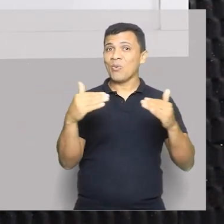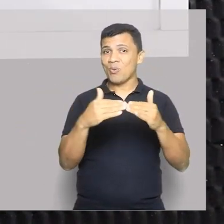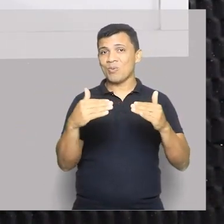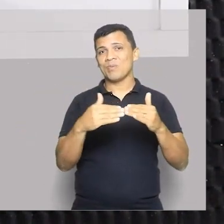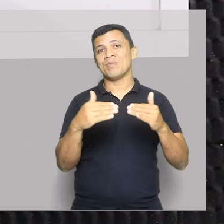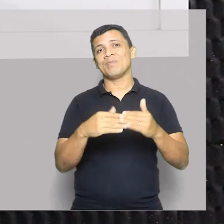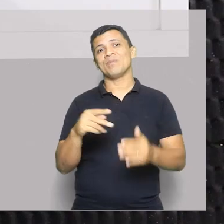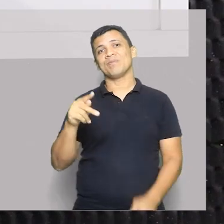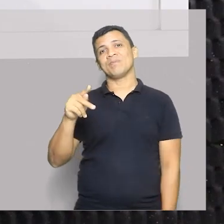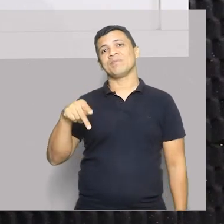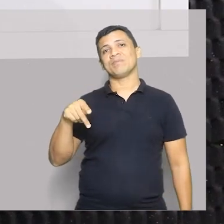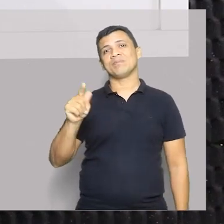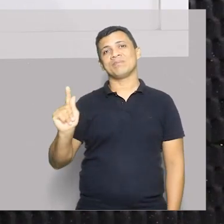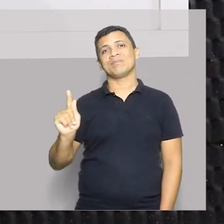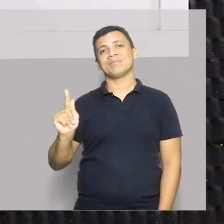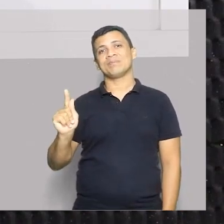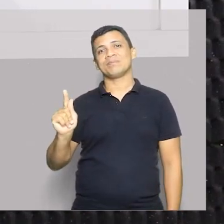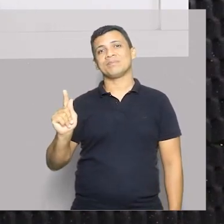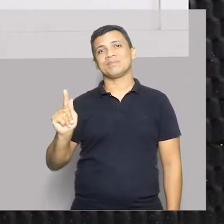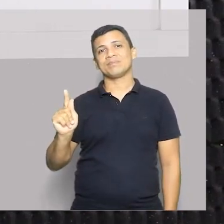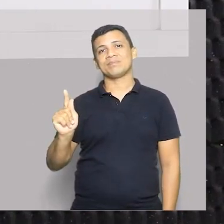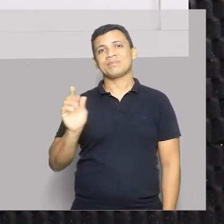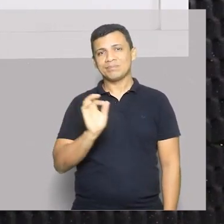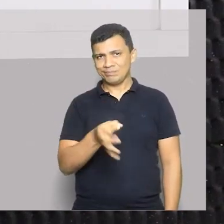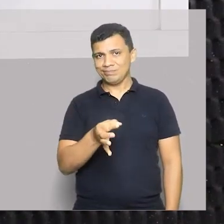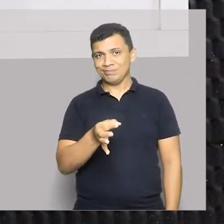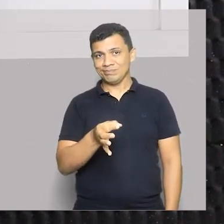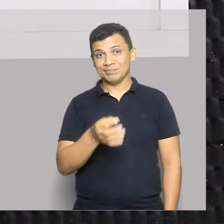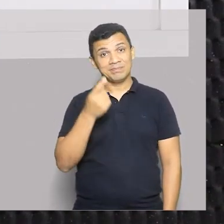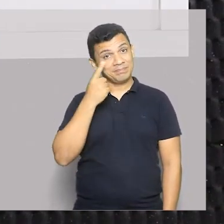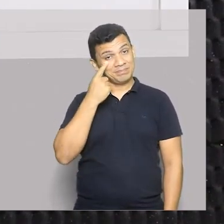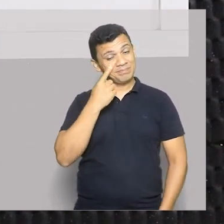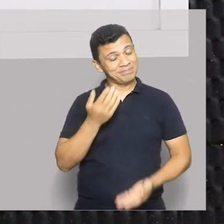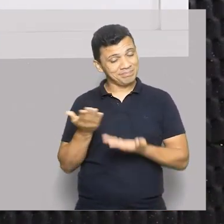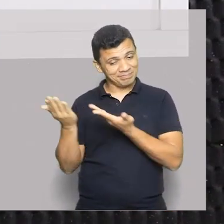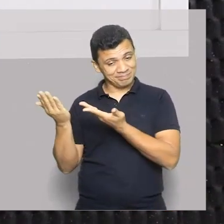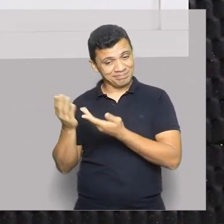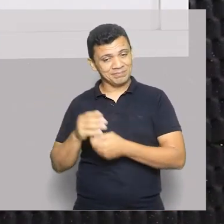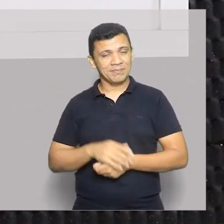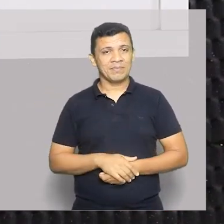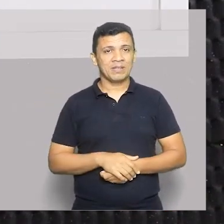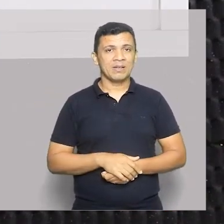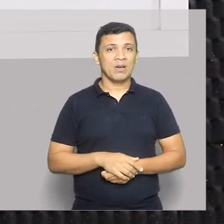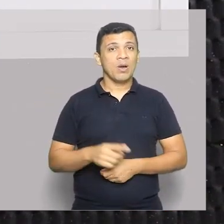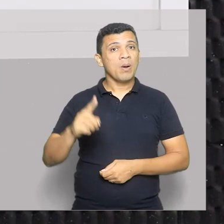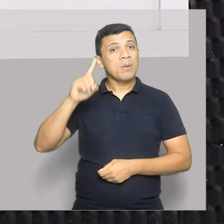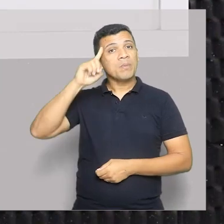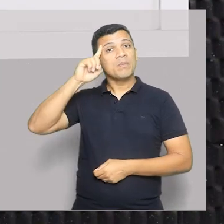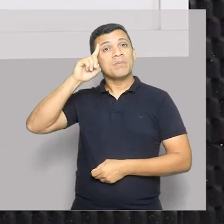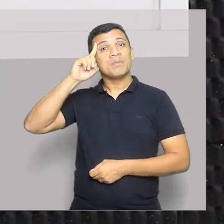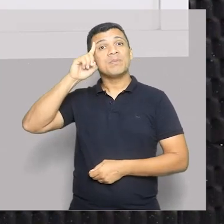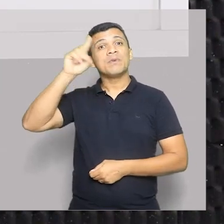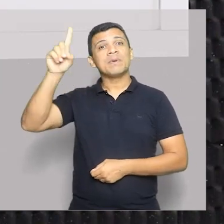de uma progressão geométrica, certo? Então vamos lá. Então ele falou que no primeiro dia